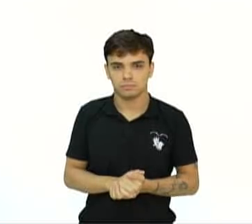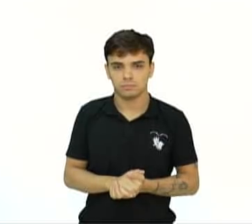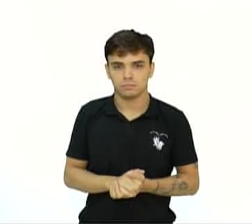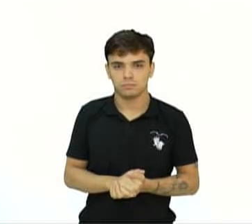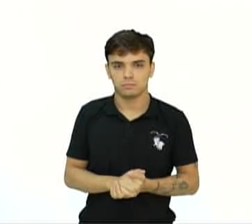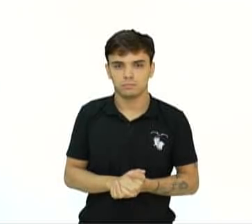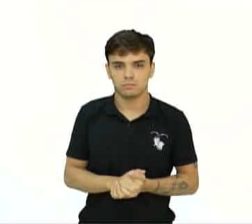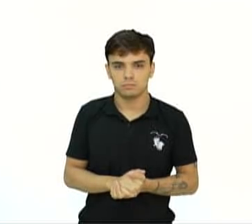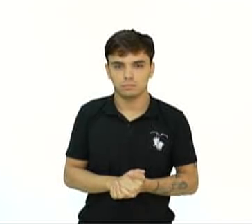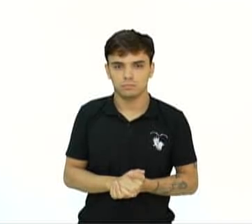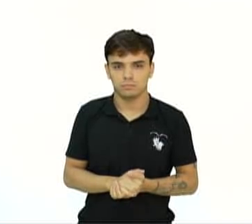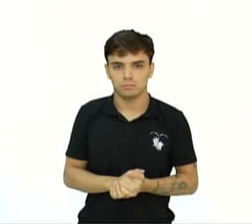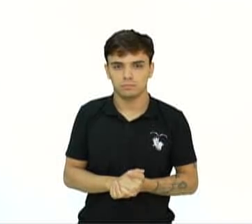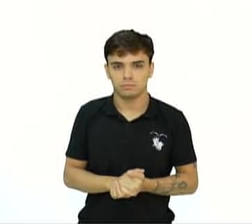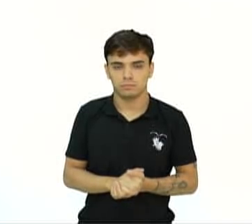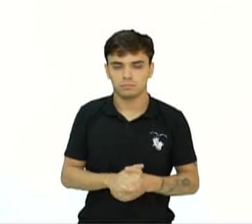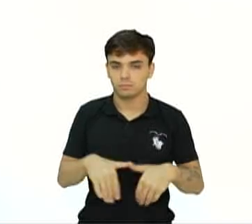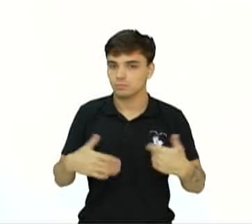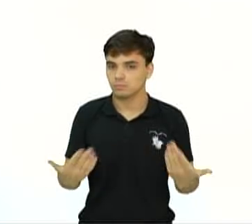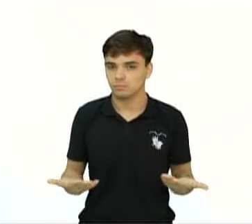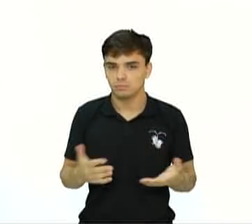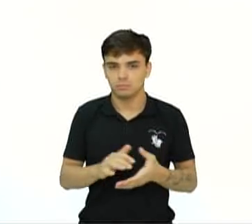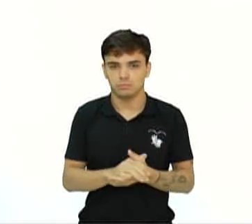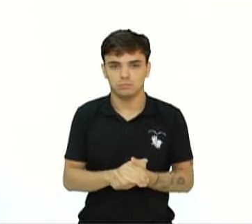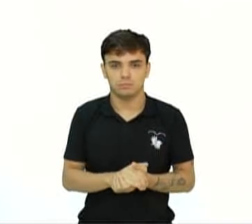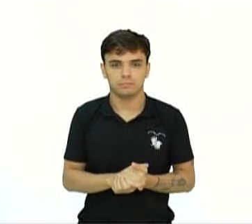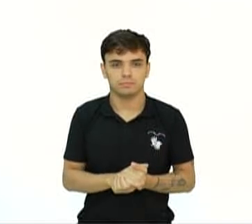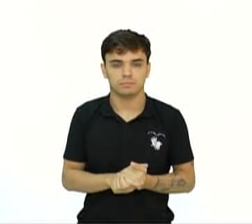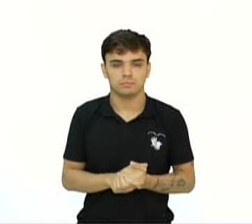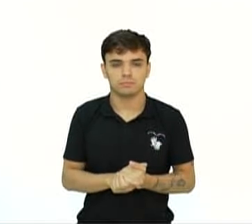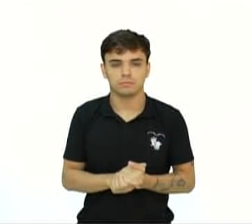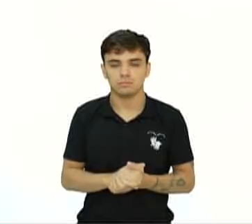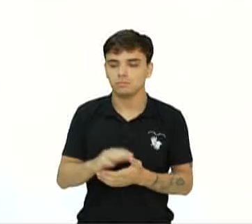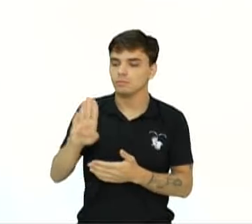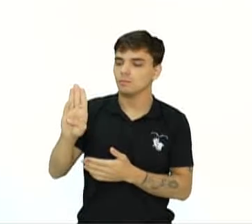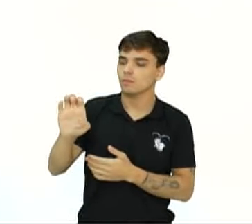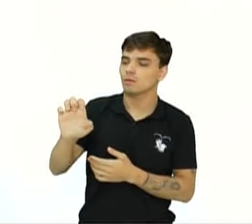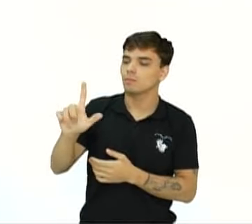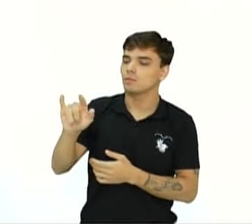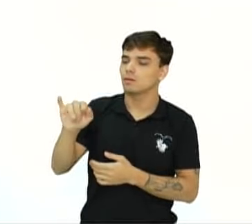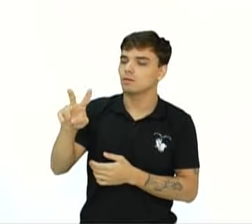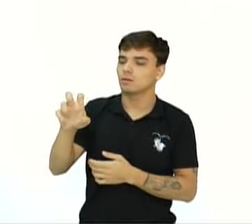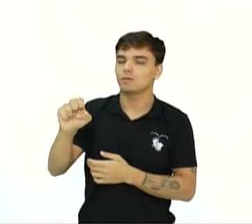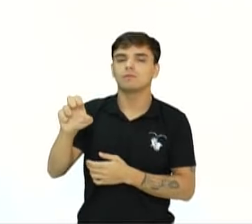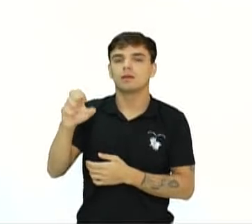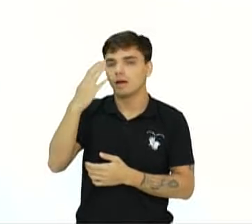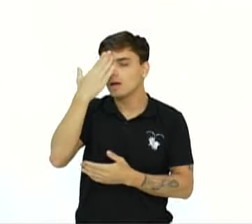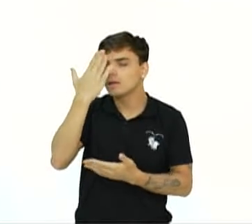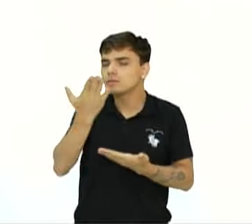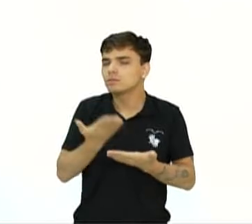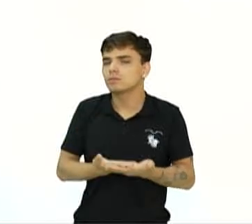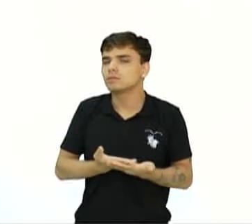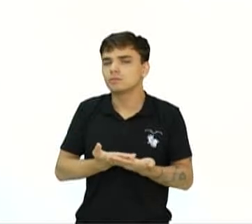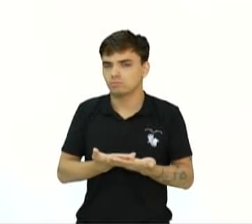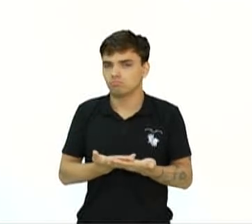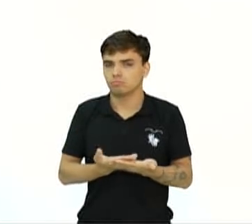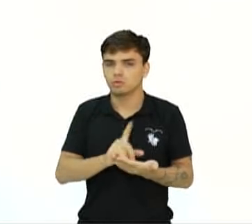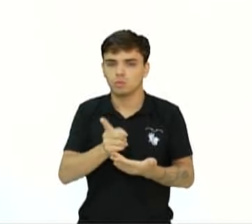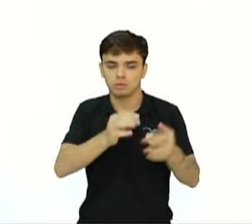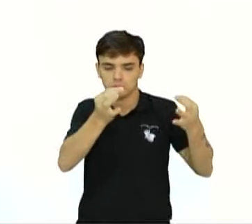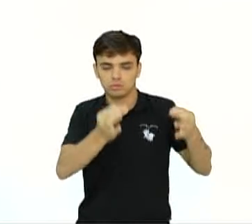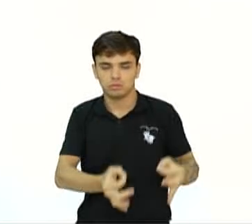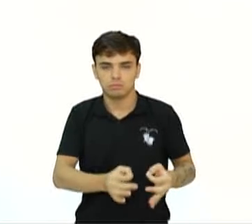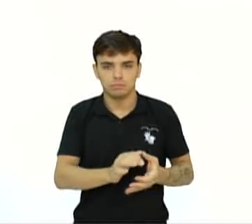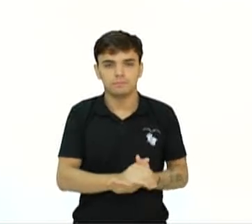be Lisa Gherardini. Então, ó, is believed, acredita-se. Então, nada é certeza,